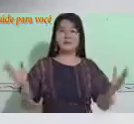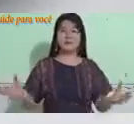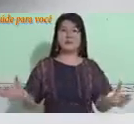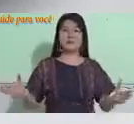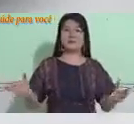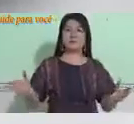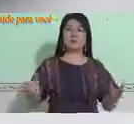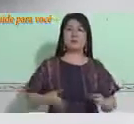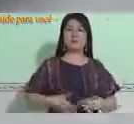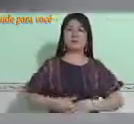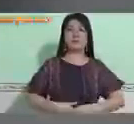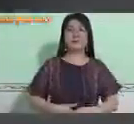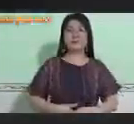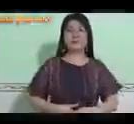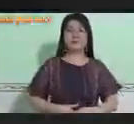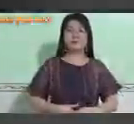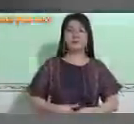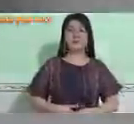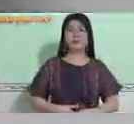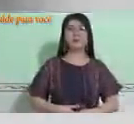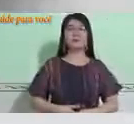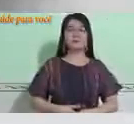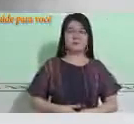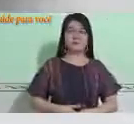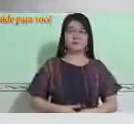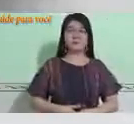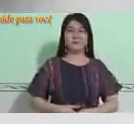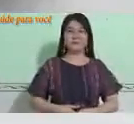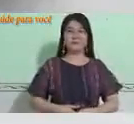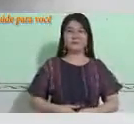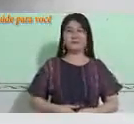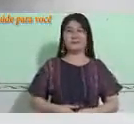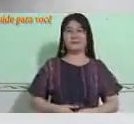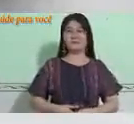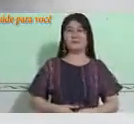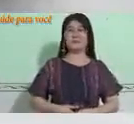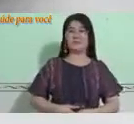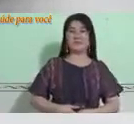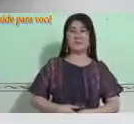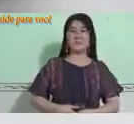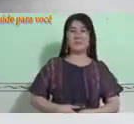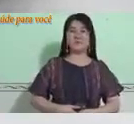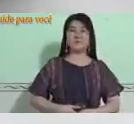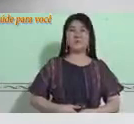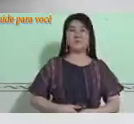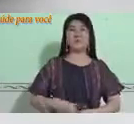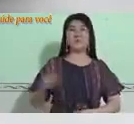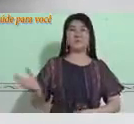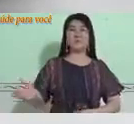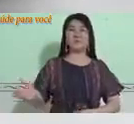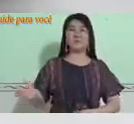em biorazejam excelentes para complementar um tratamento clínico e fisioterapêutico, que pode incluir a toma